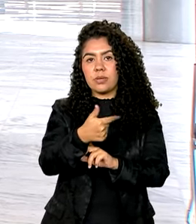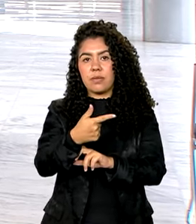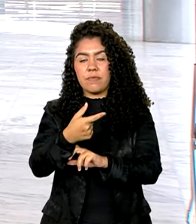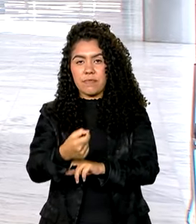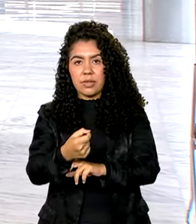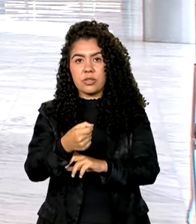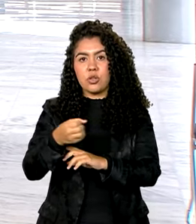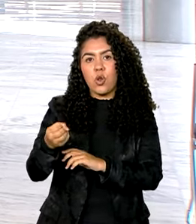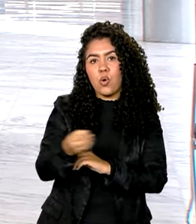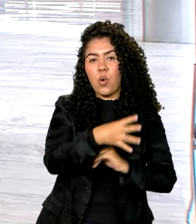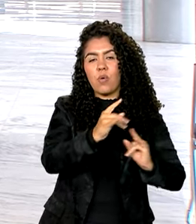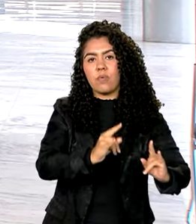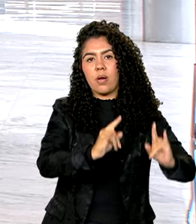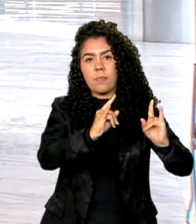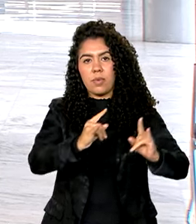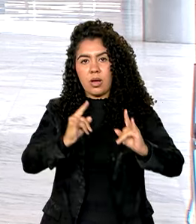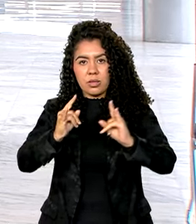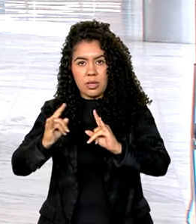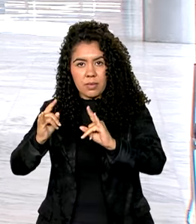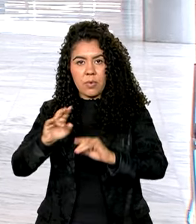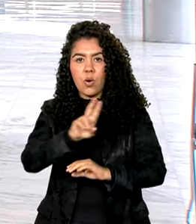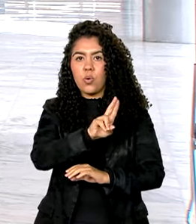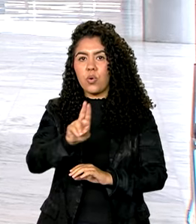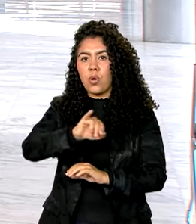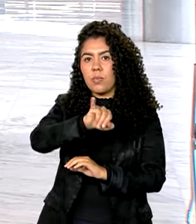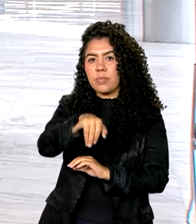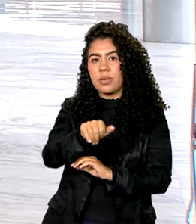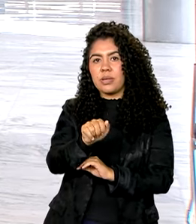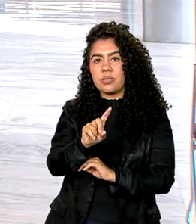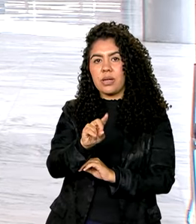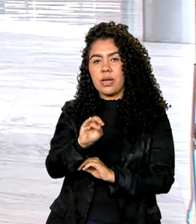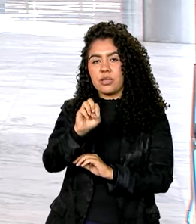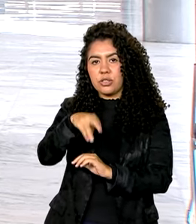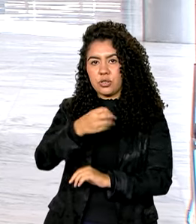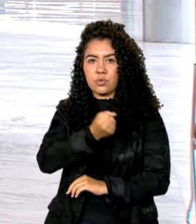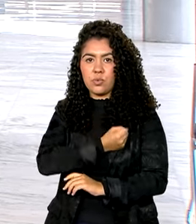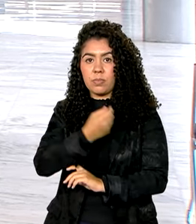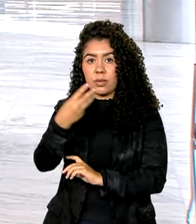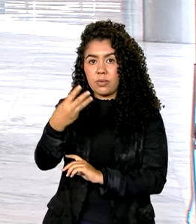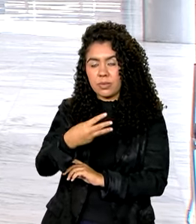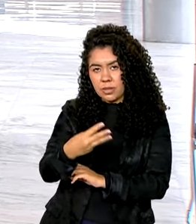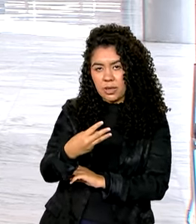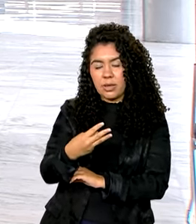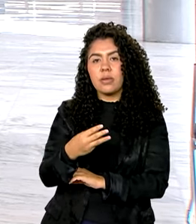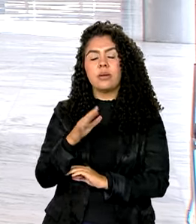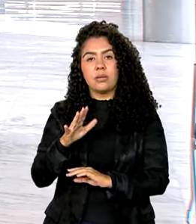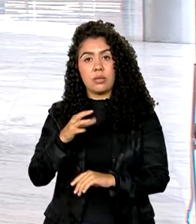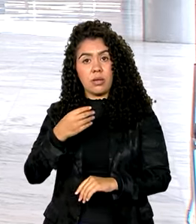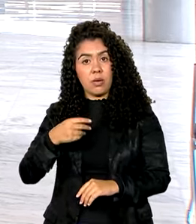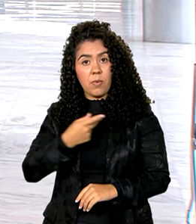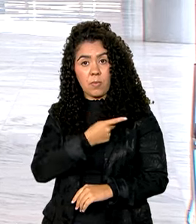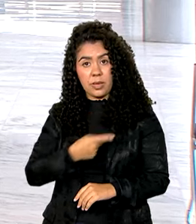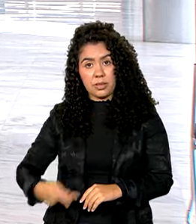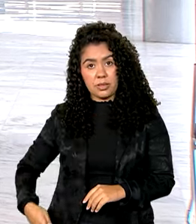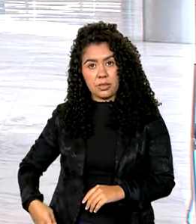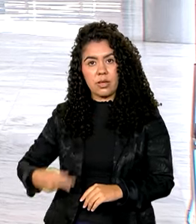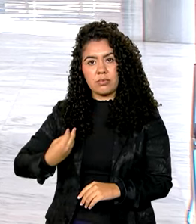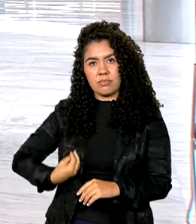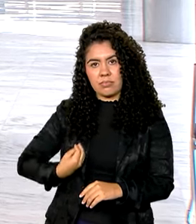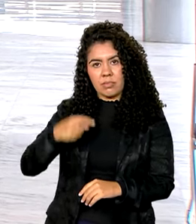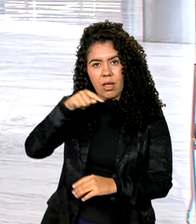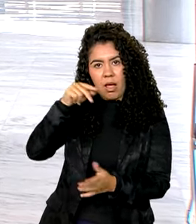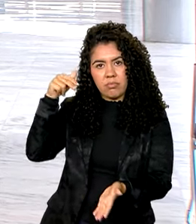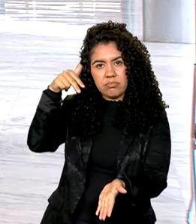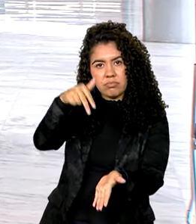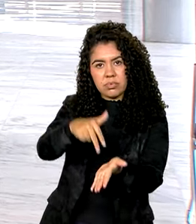Vida, todos no residencial Jardim 3, que fica em Fortaleza. E enquanto o presidente estiver lá fazendo essa entrega, ao